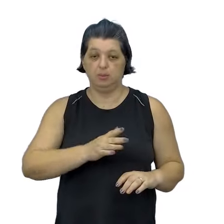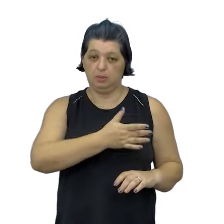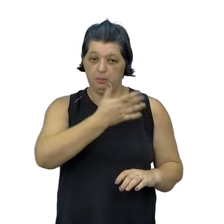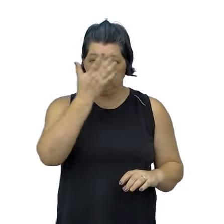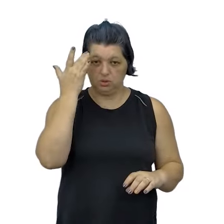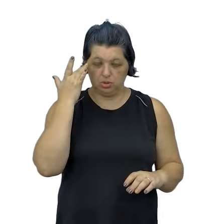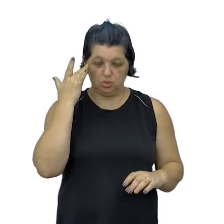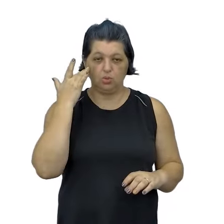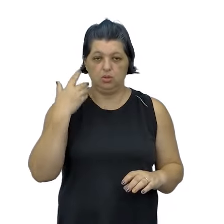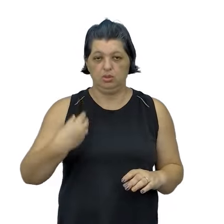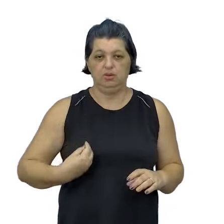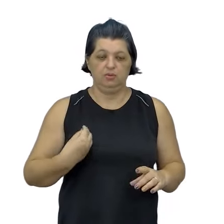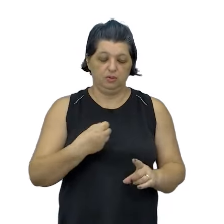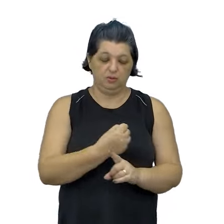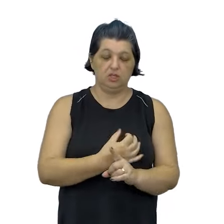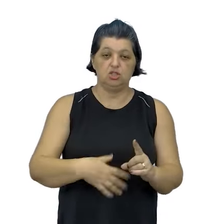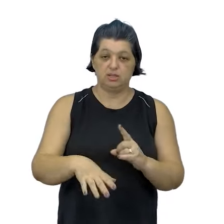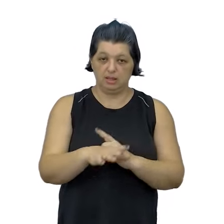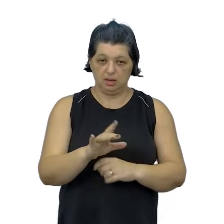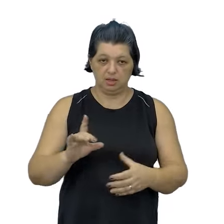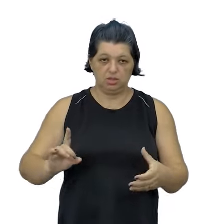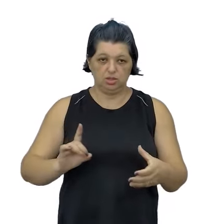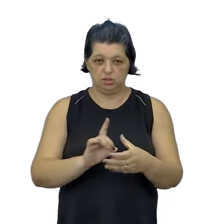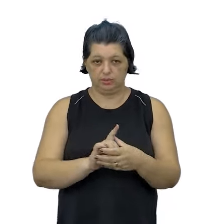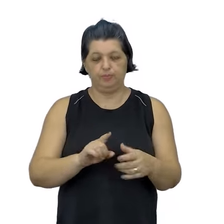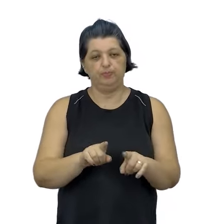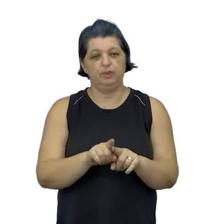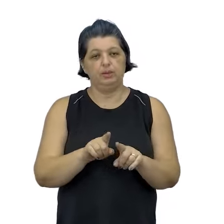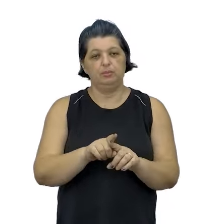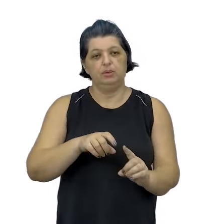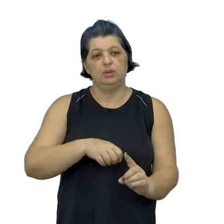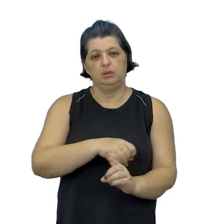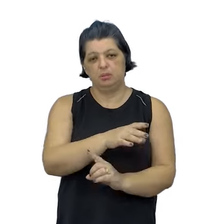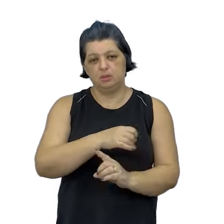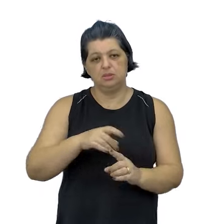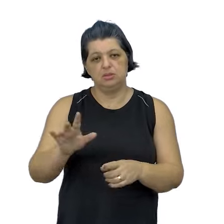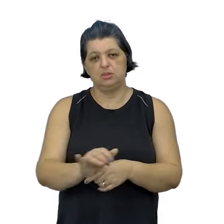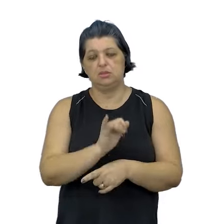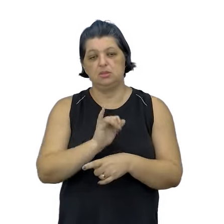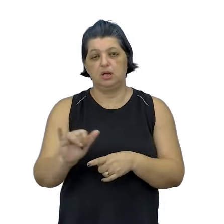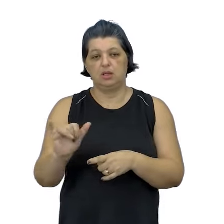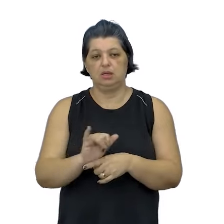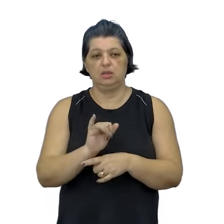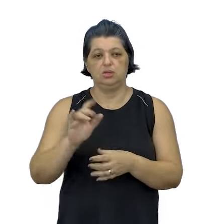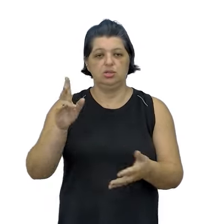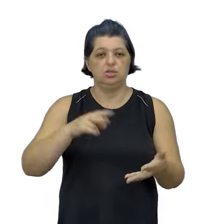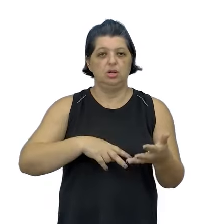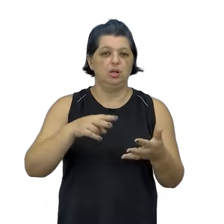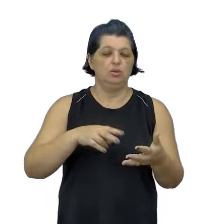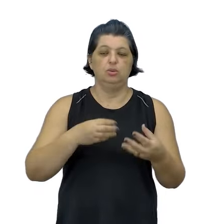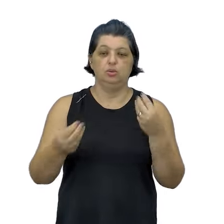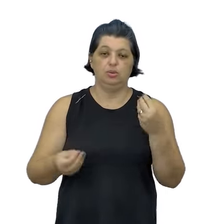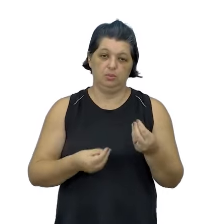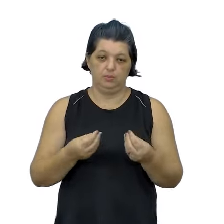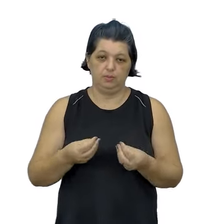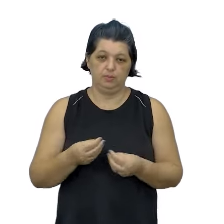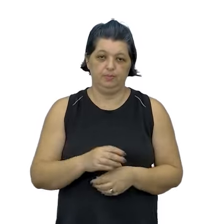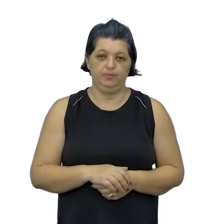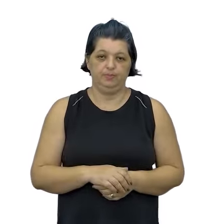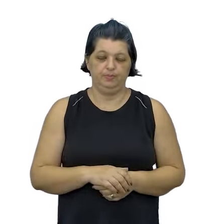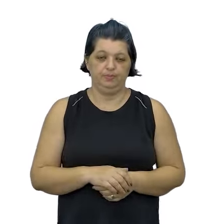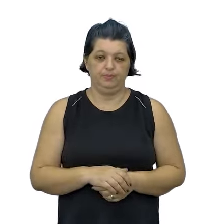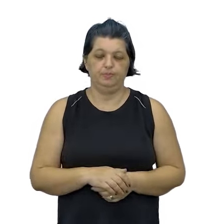nessas sugestões de etapas, é interessante agora a mediação das estratégias de leitura dos estudantes. Por quê? É aquilo que eu falei, nós